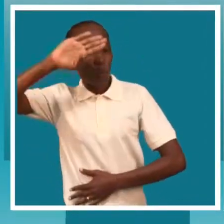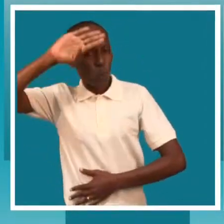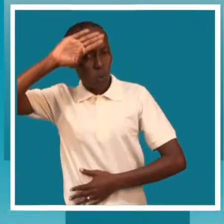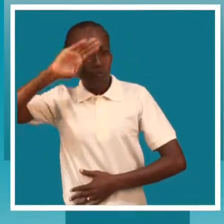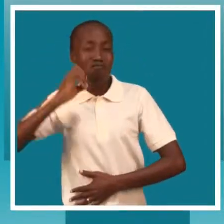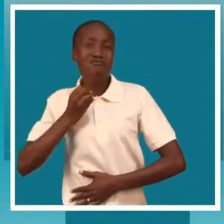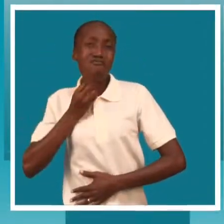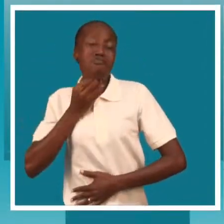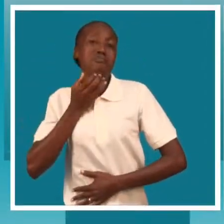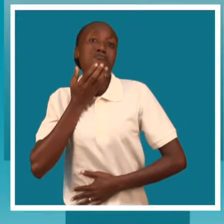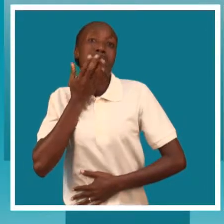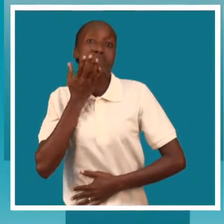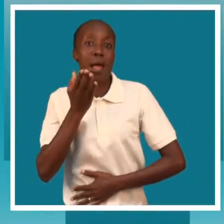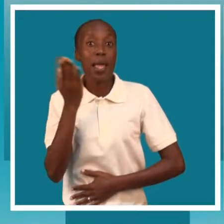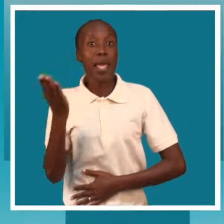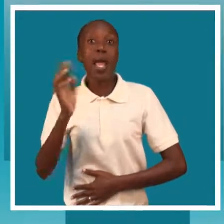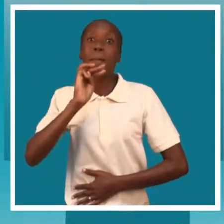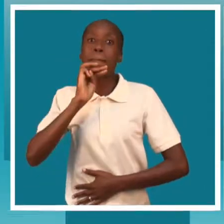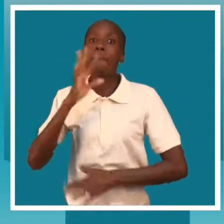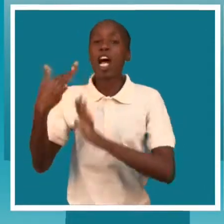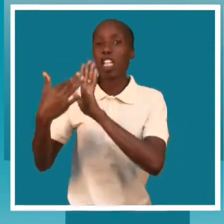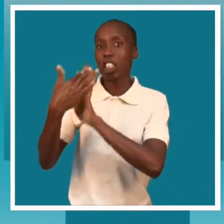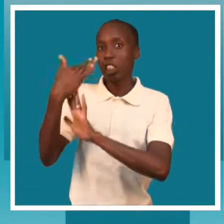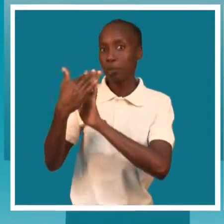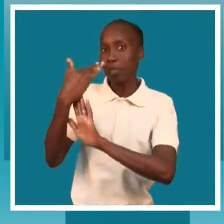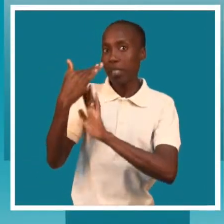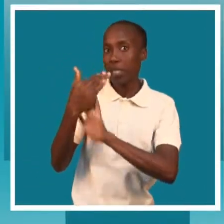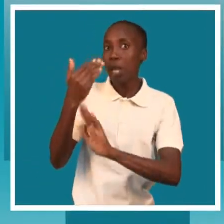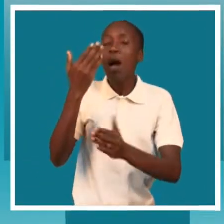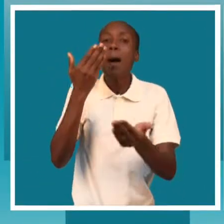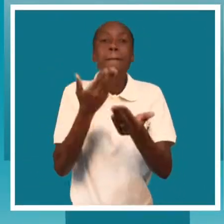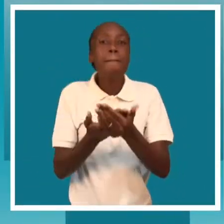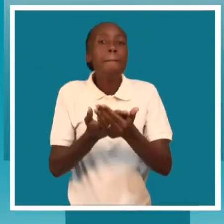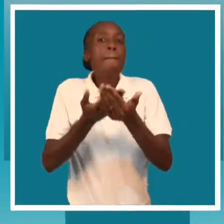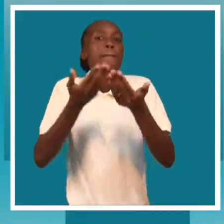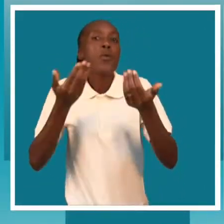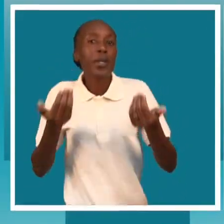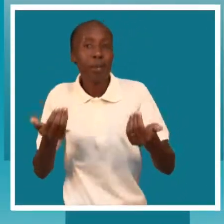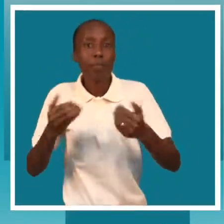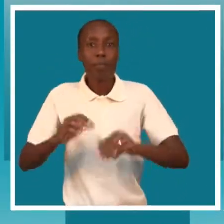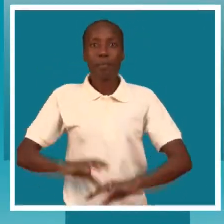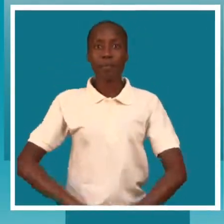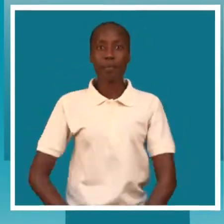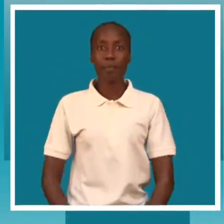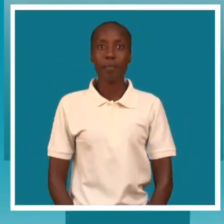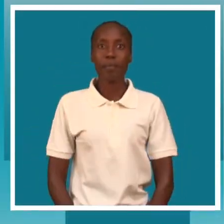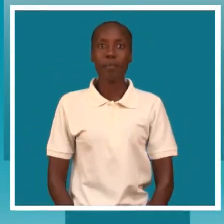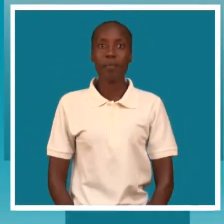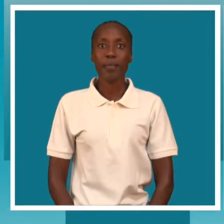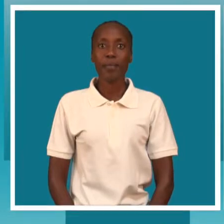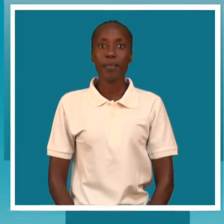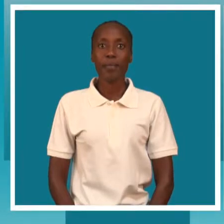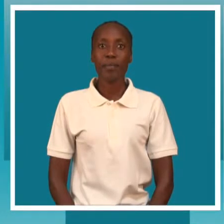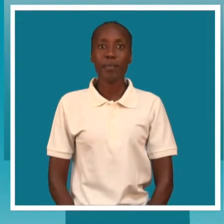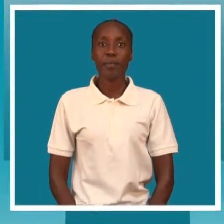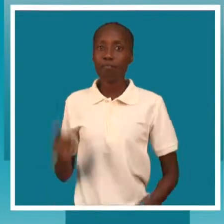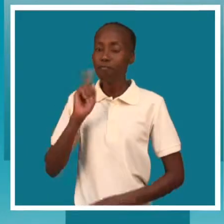adquirida, em consequência de convulsões. A mãe explica o que a